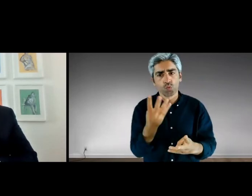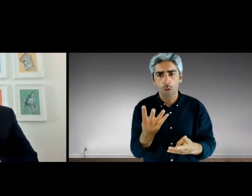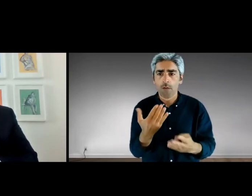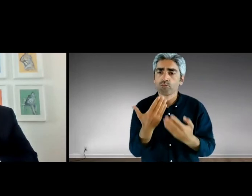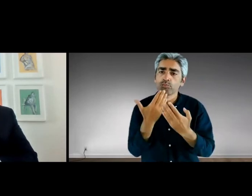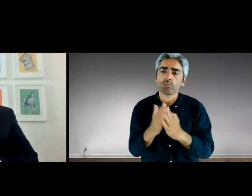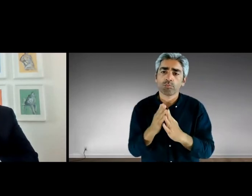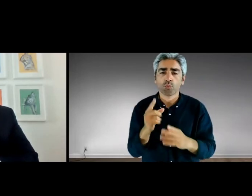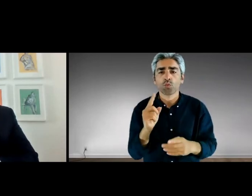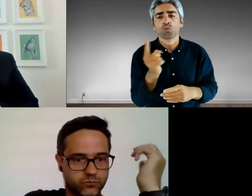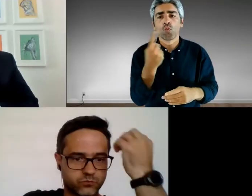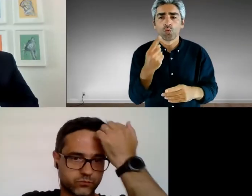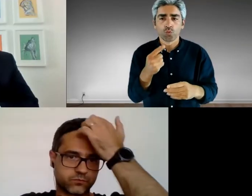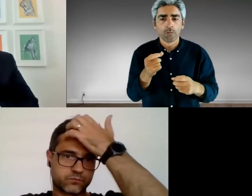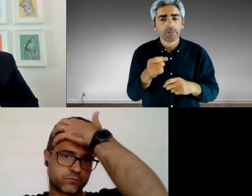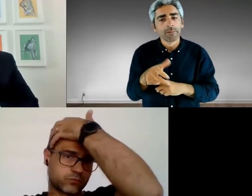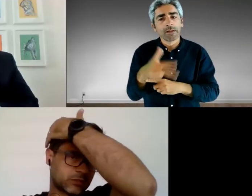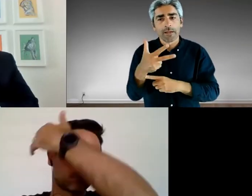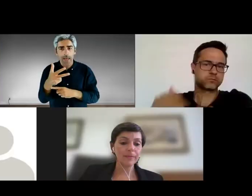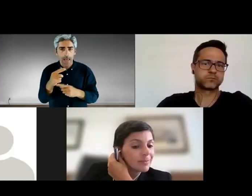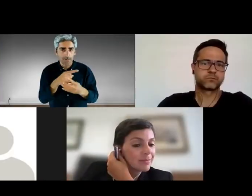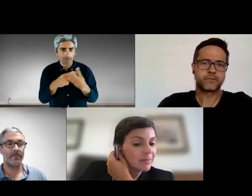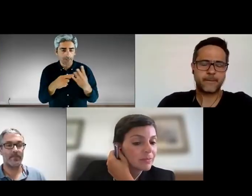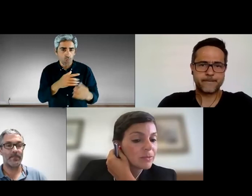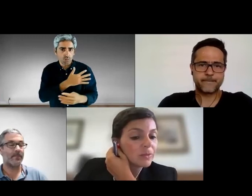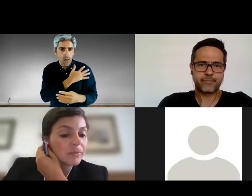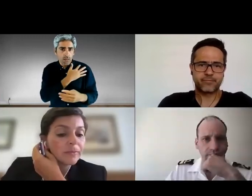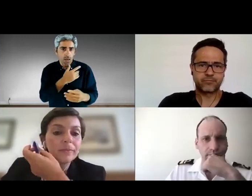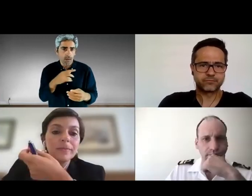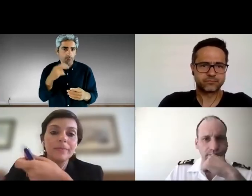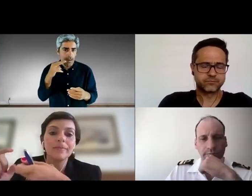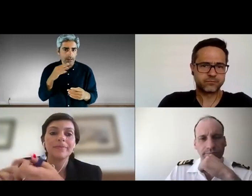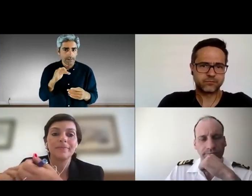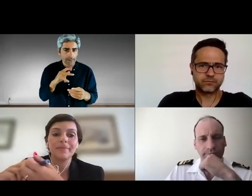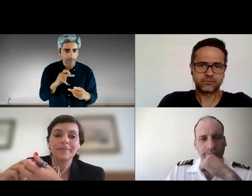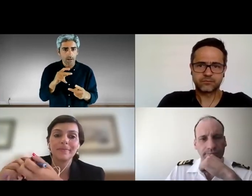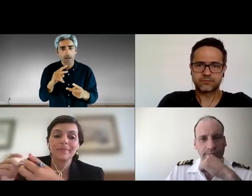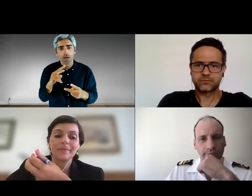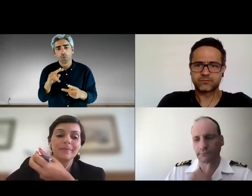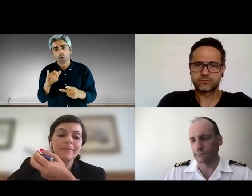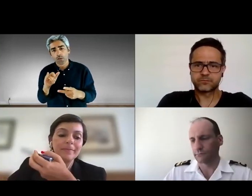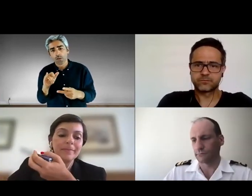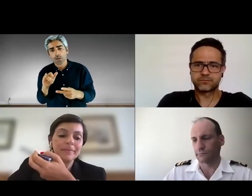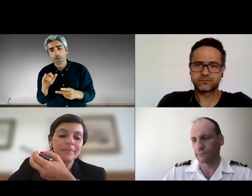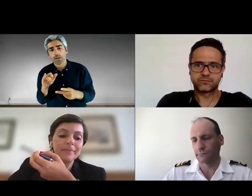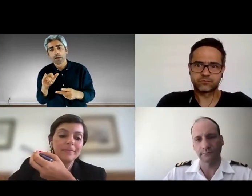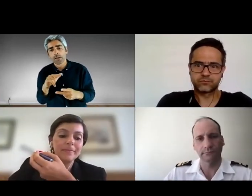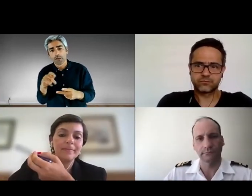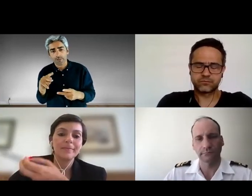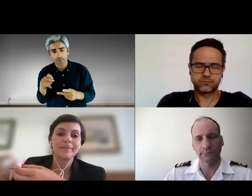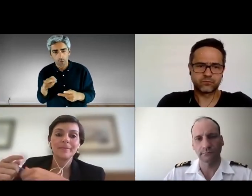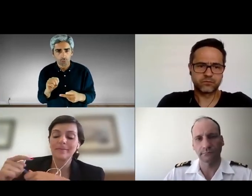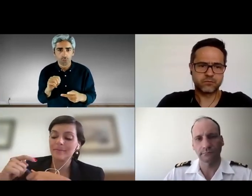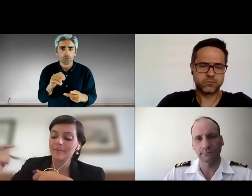que liguem então as câmaras, Comandante Pereira Silva, a doutora Rita Veloso, o doutor Loureiro já está, e o Rui Lança também. E vou